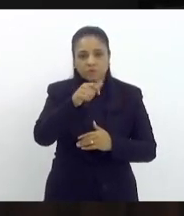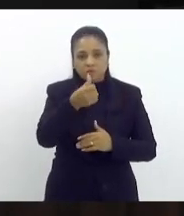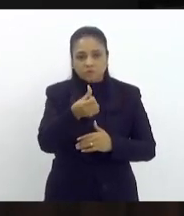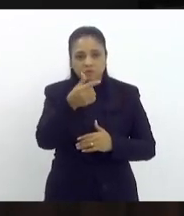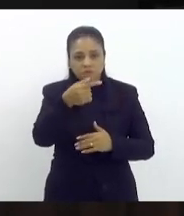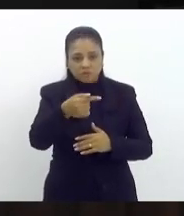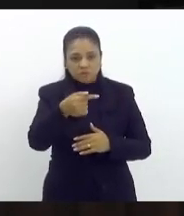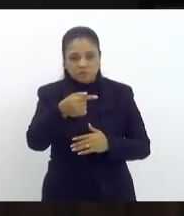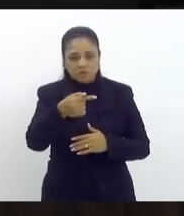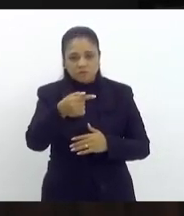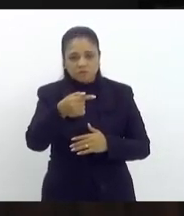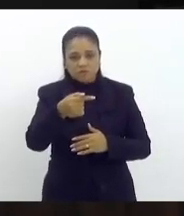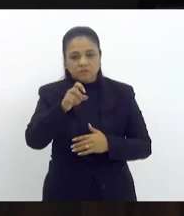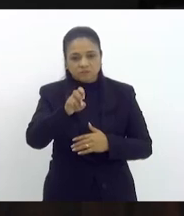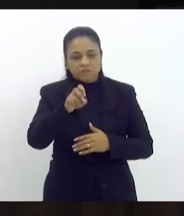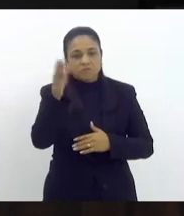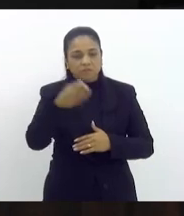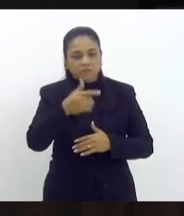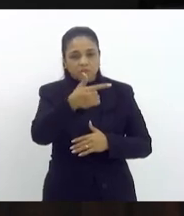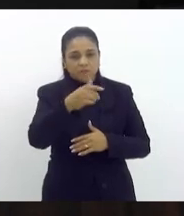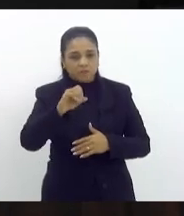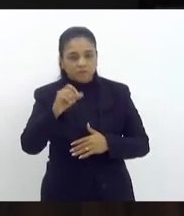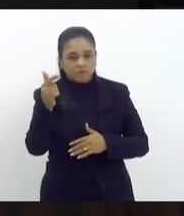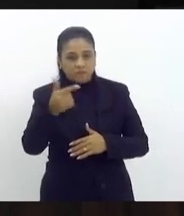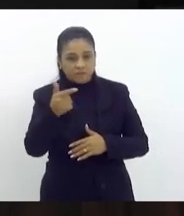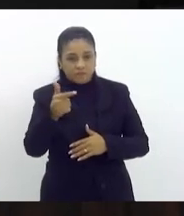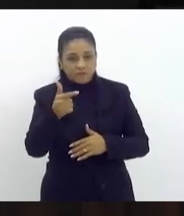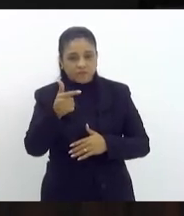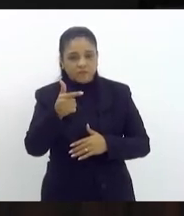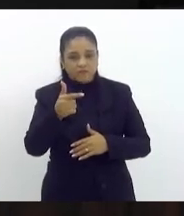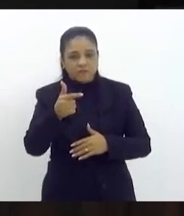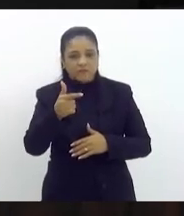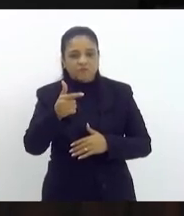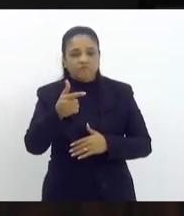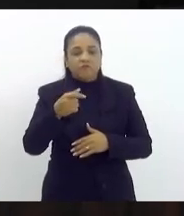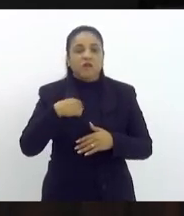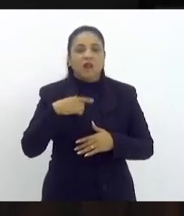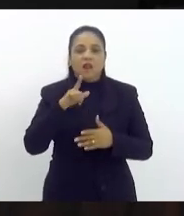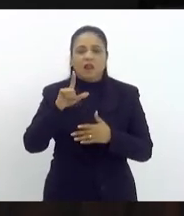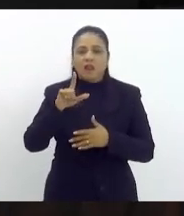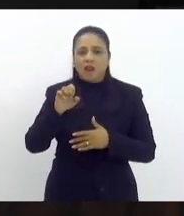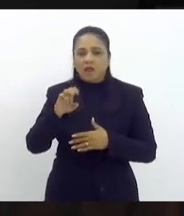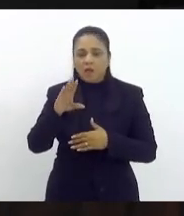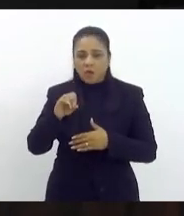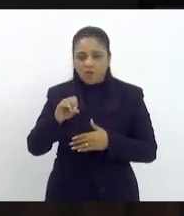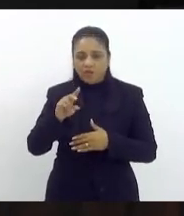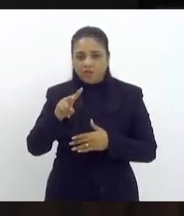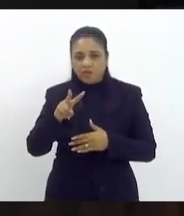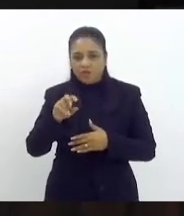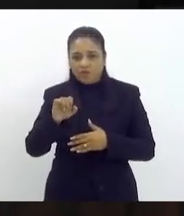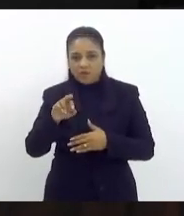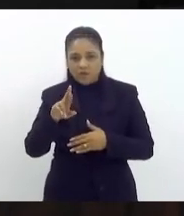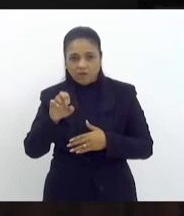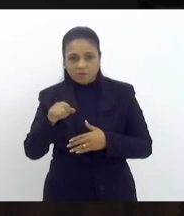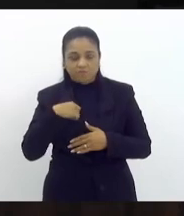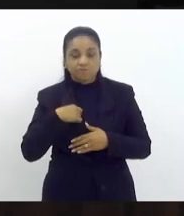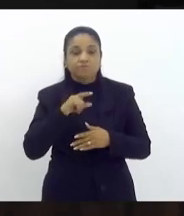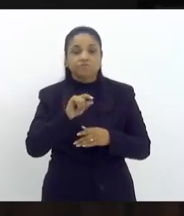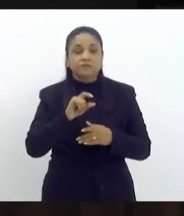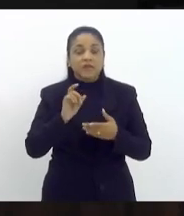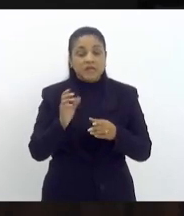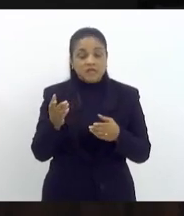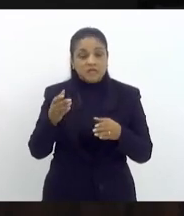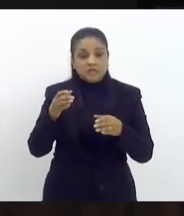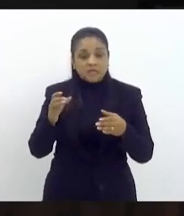1865 de 2020 de autoria do deputado Léo Vieira que dispõe sobre a integração